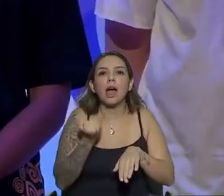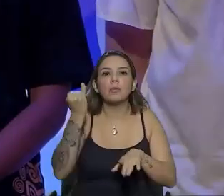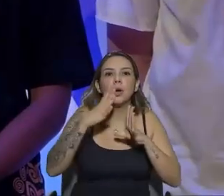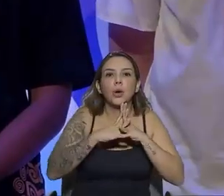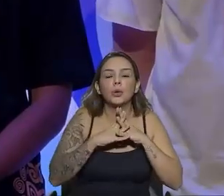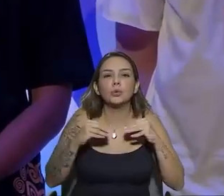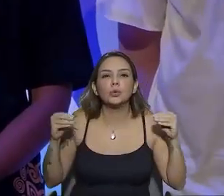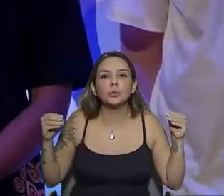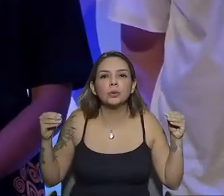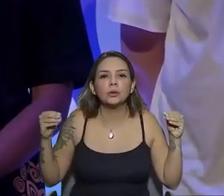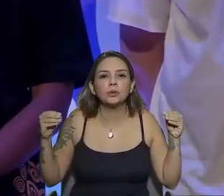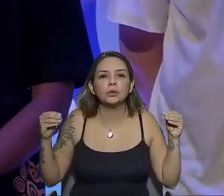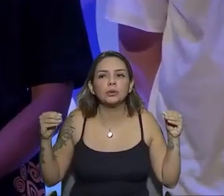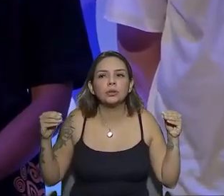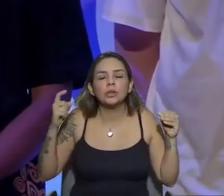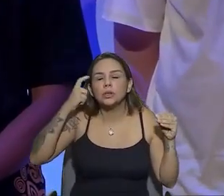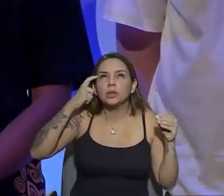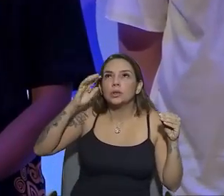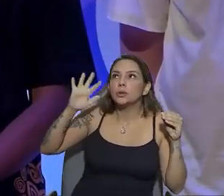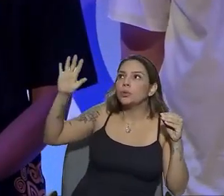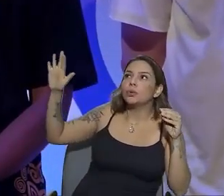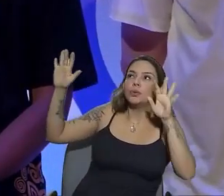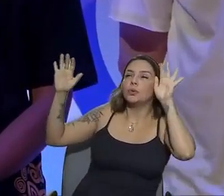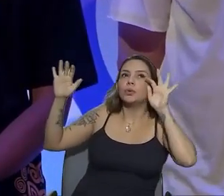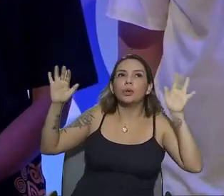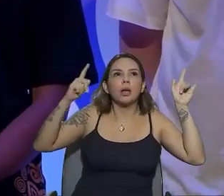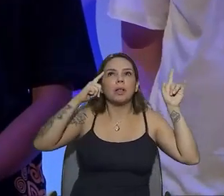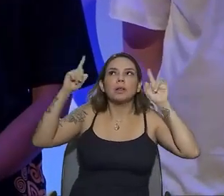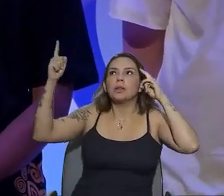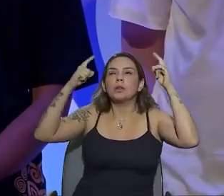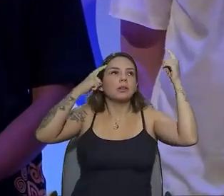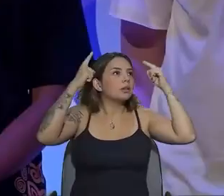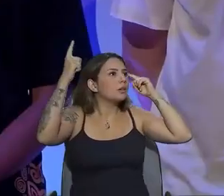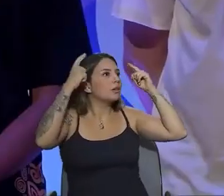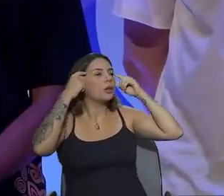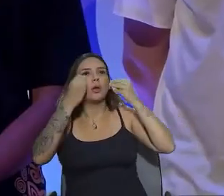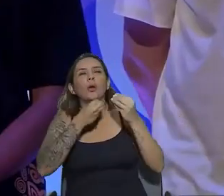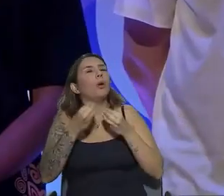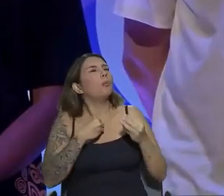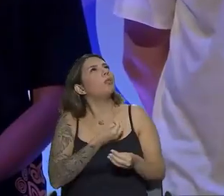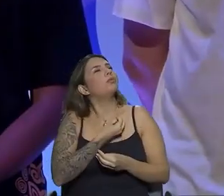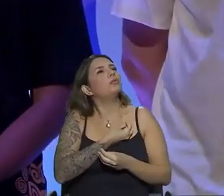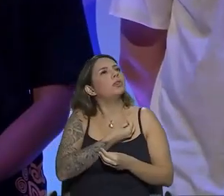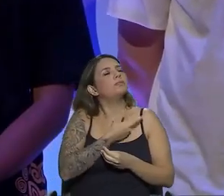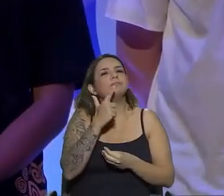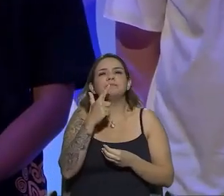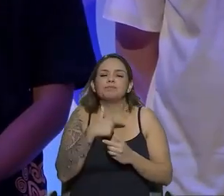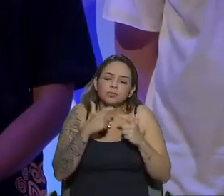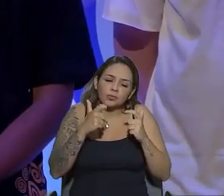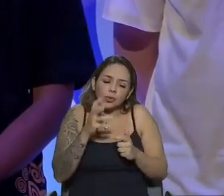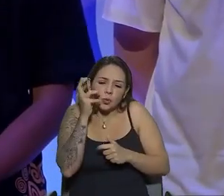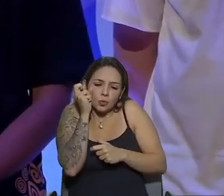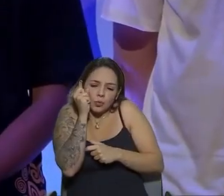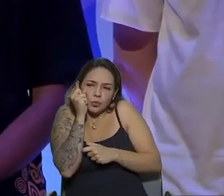teriam sumido. Então os pensamentos tomaram conta de Alice. Como eu viveria sem o meu cantinho